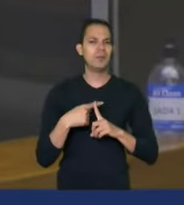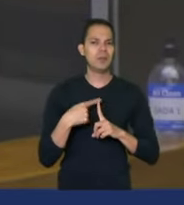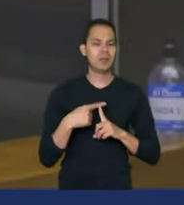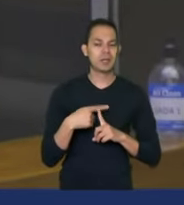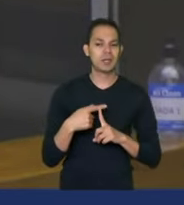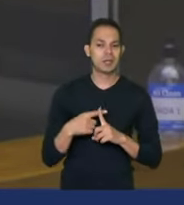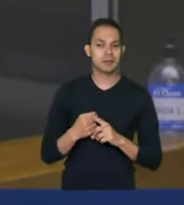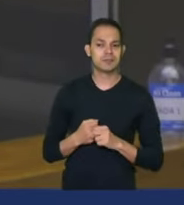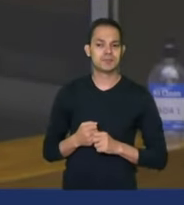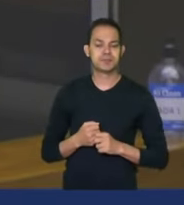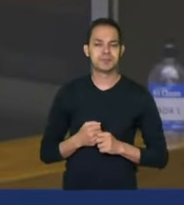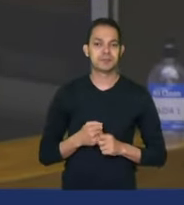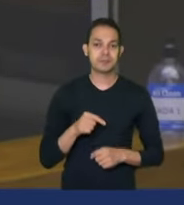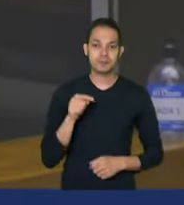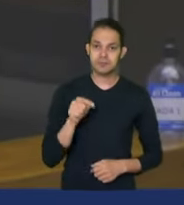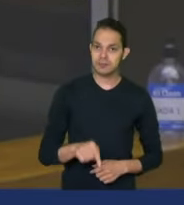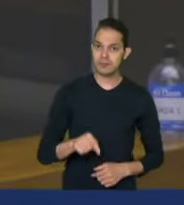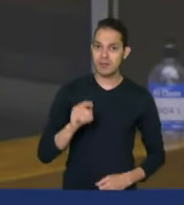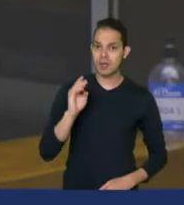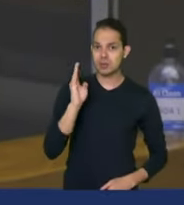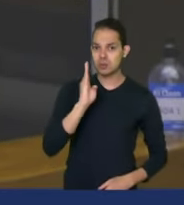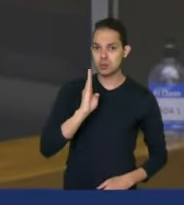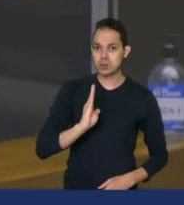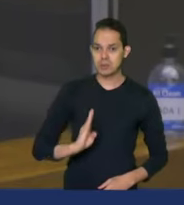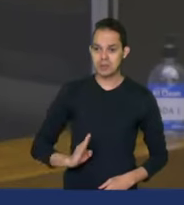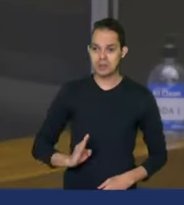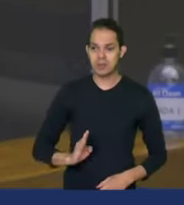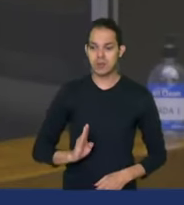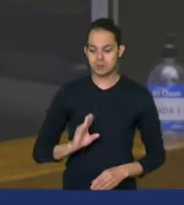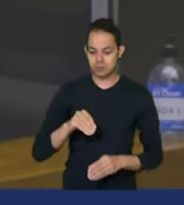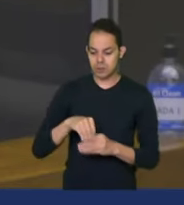de o Brasil ser produtor